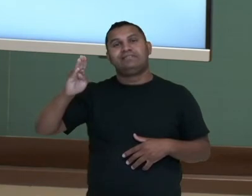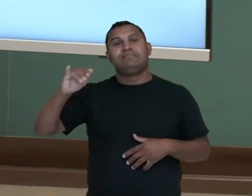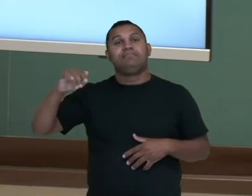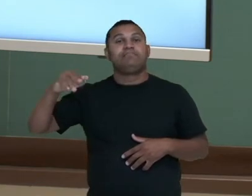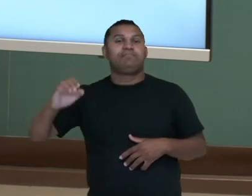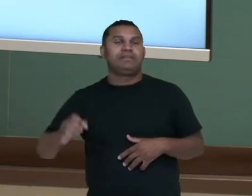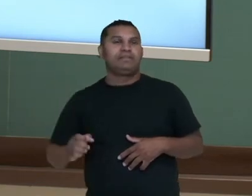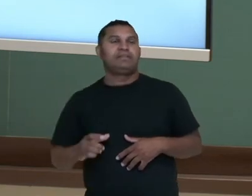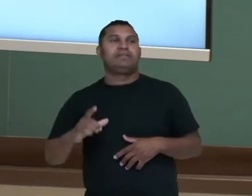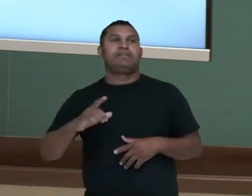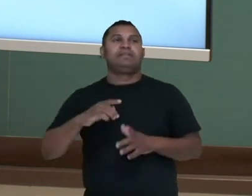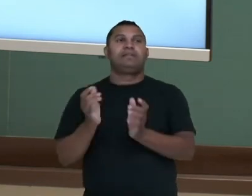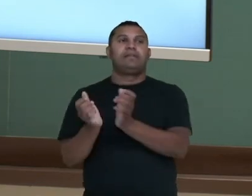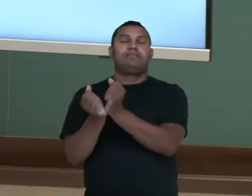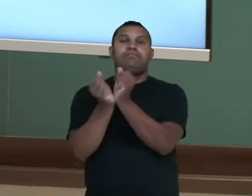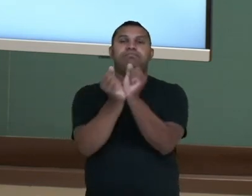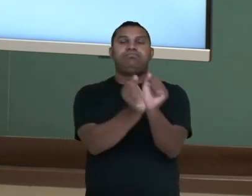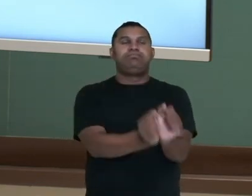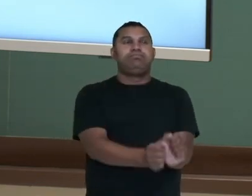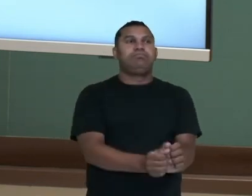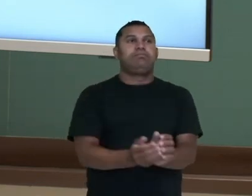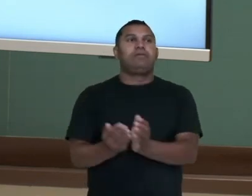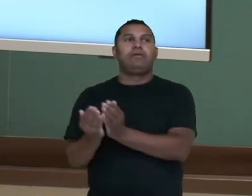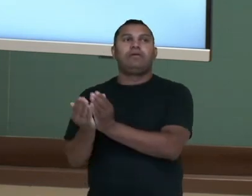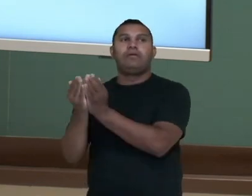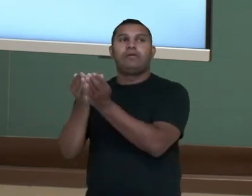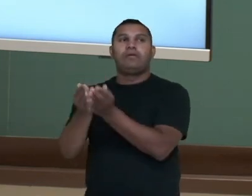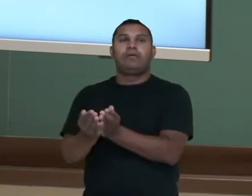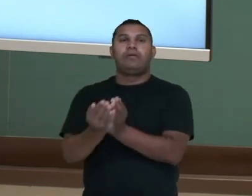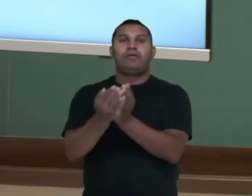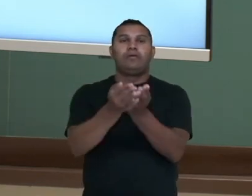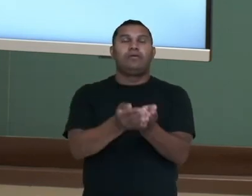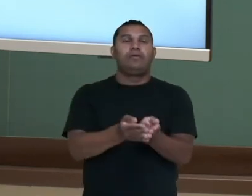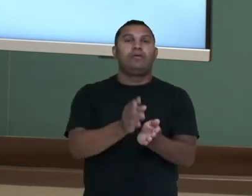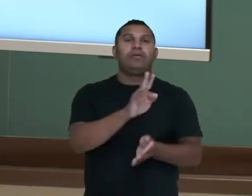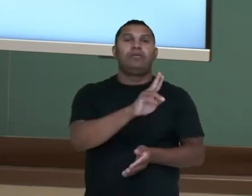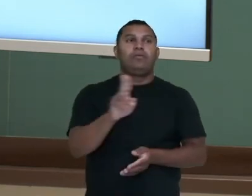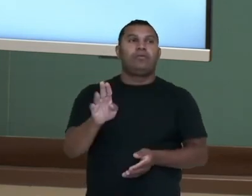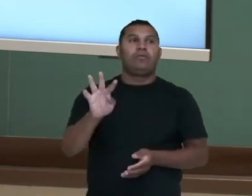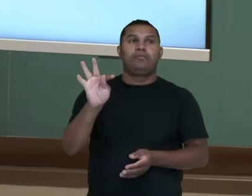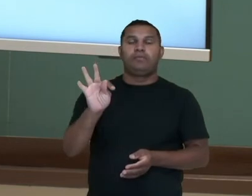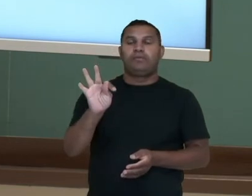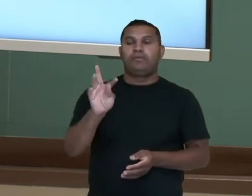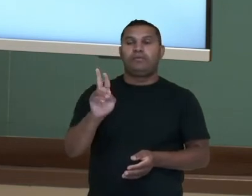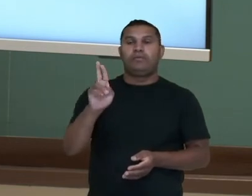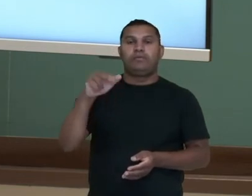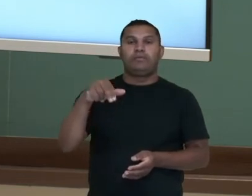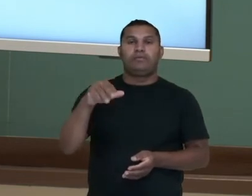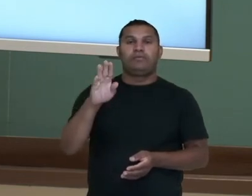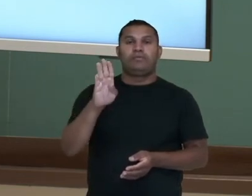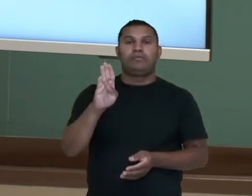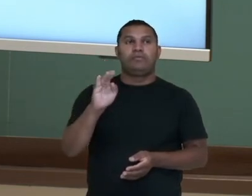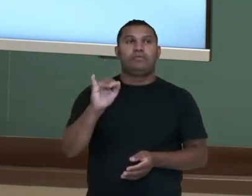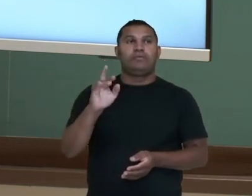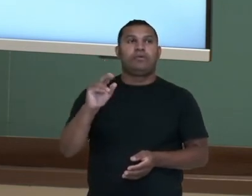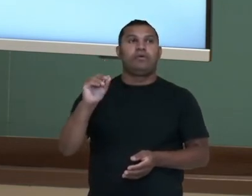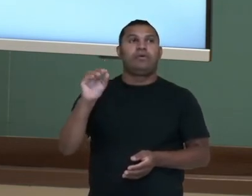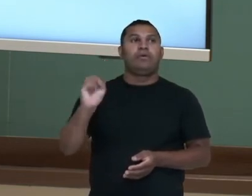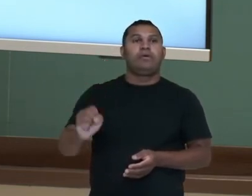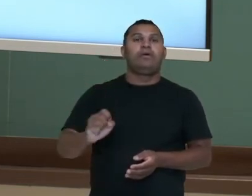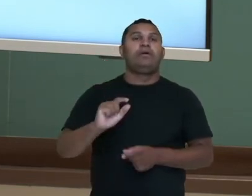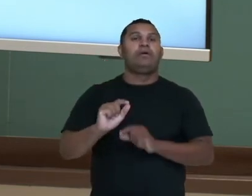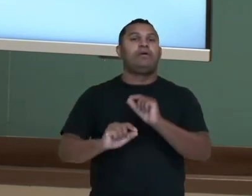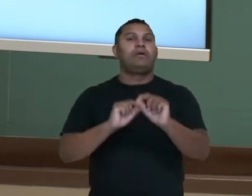bordo de navios, que a gente chama esses navios de navios tumbeiros. tumbas, né? Devido ao